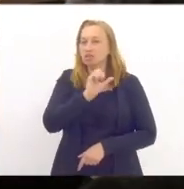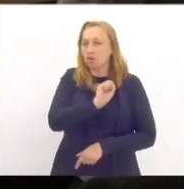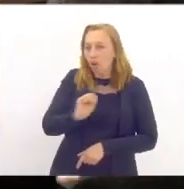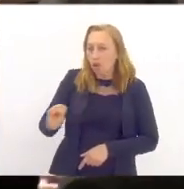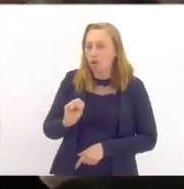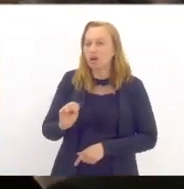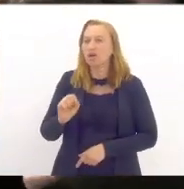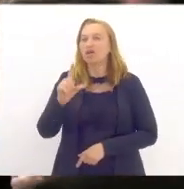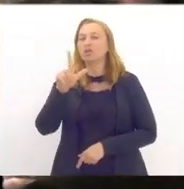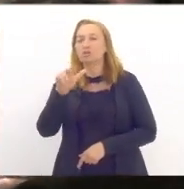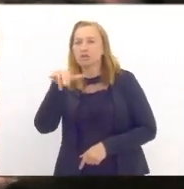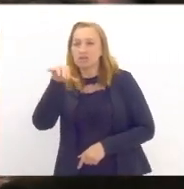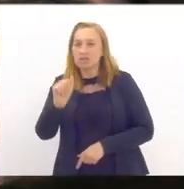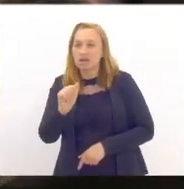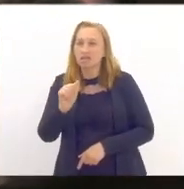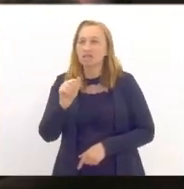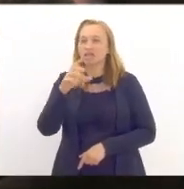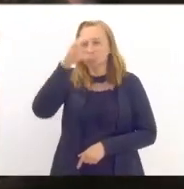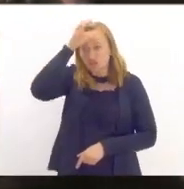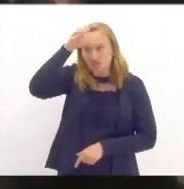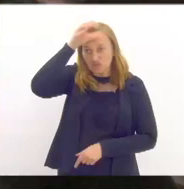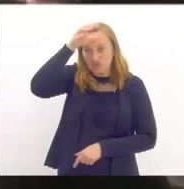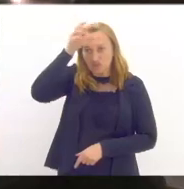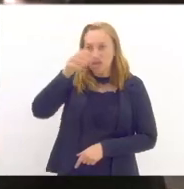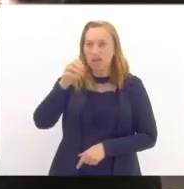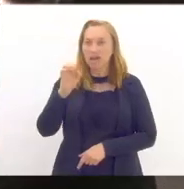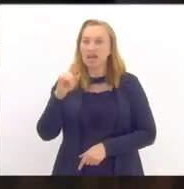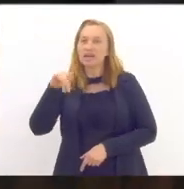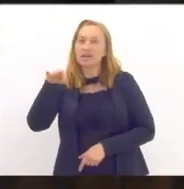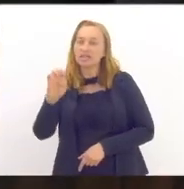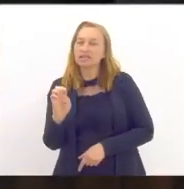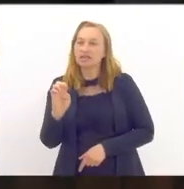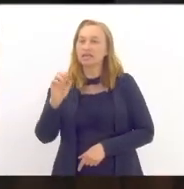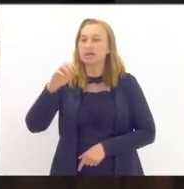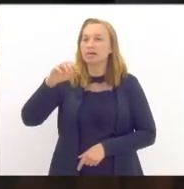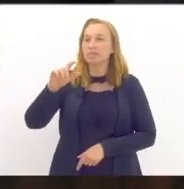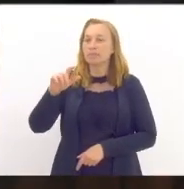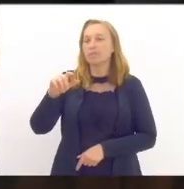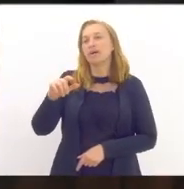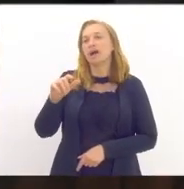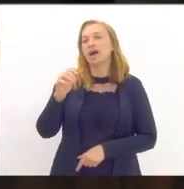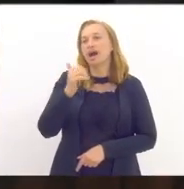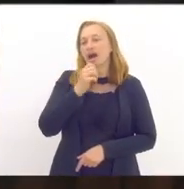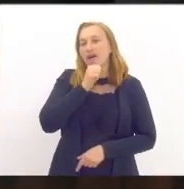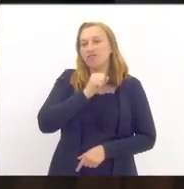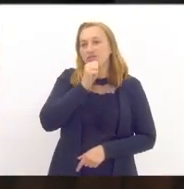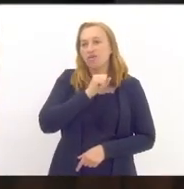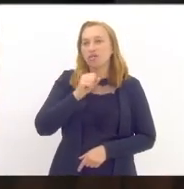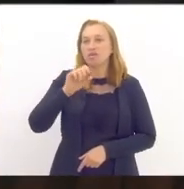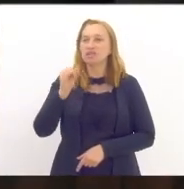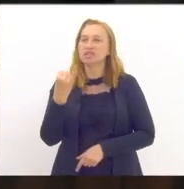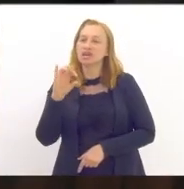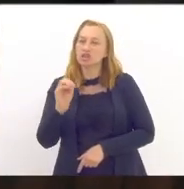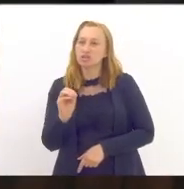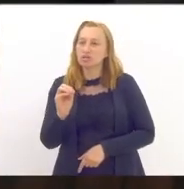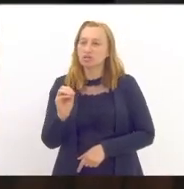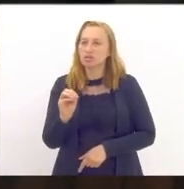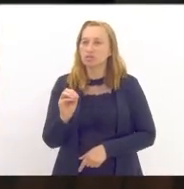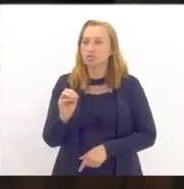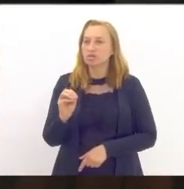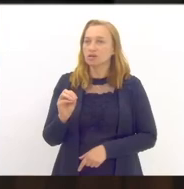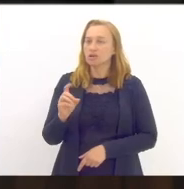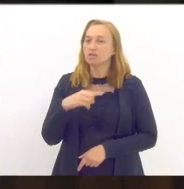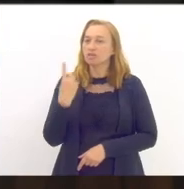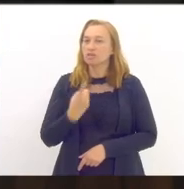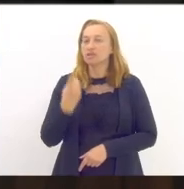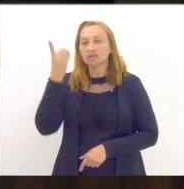Luciana Guzmão, tia. Eliane Maria, avó. Sérgio Fernandes, deve ser o nosso